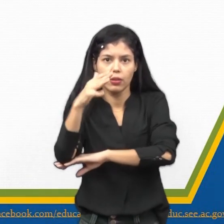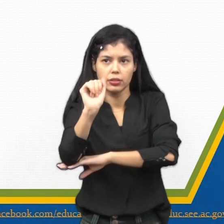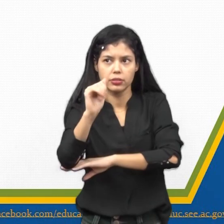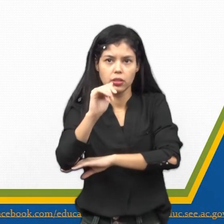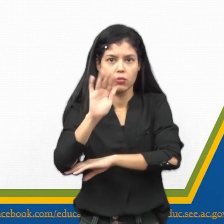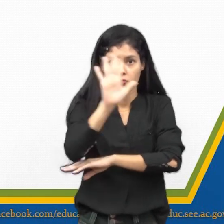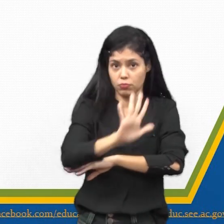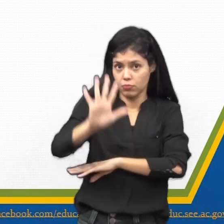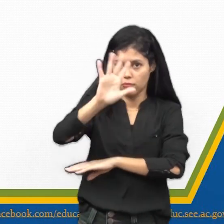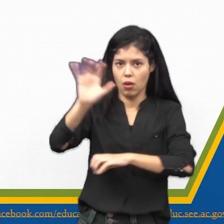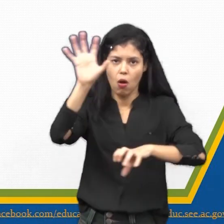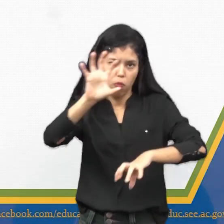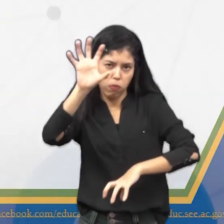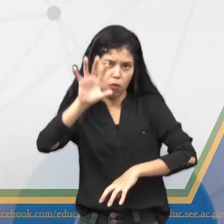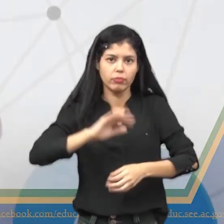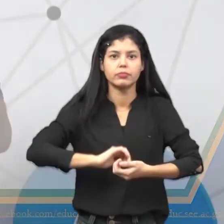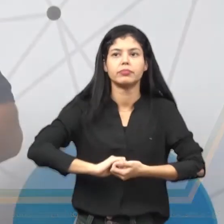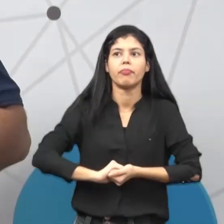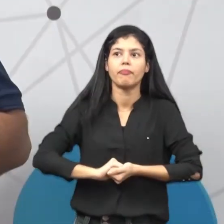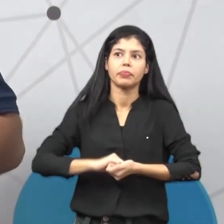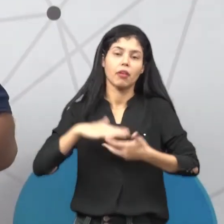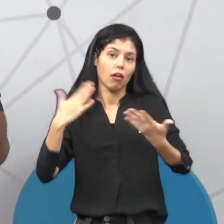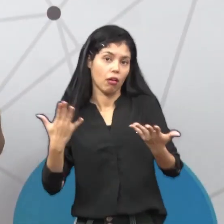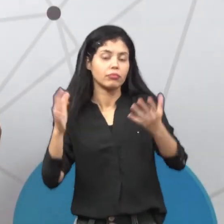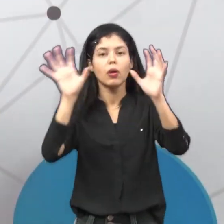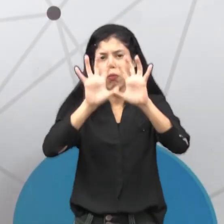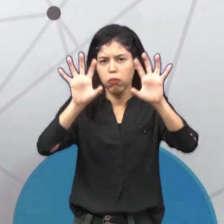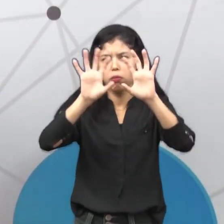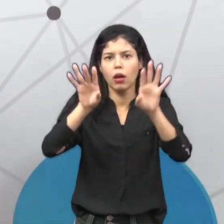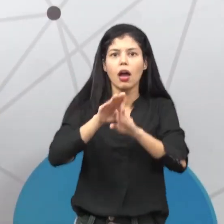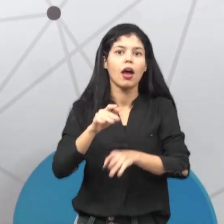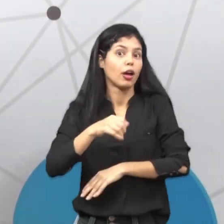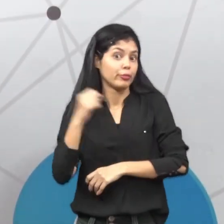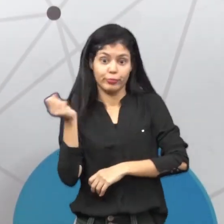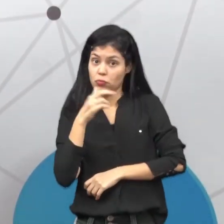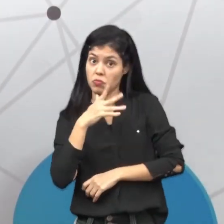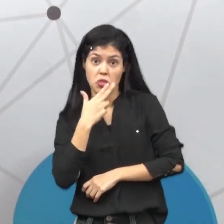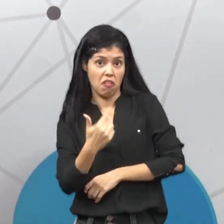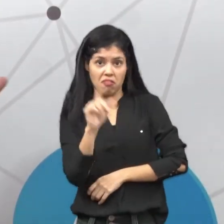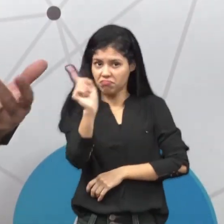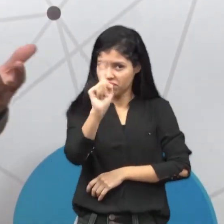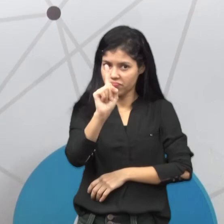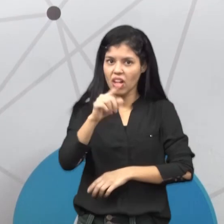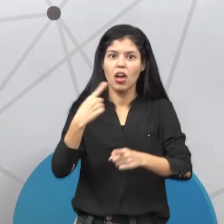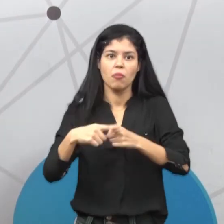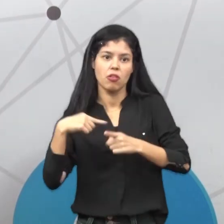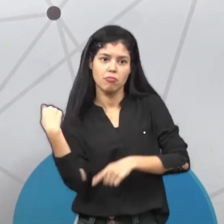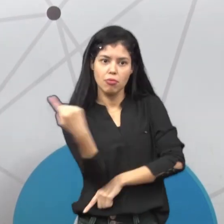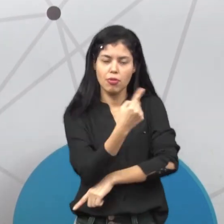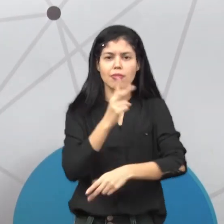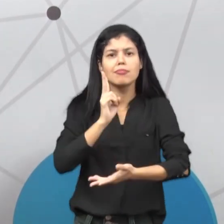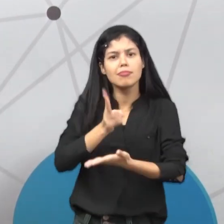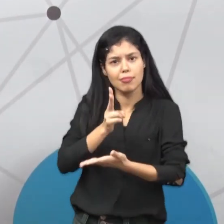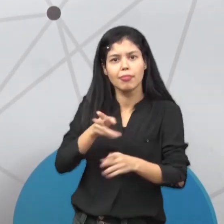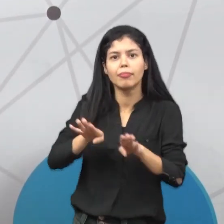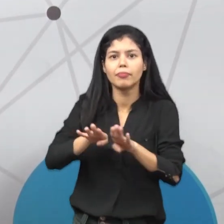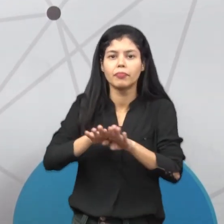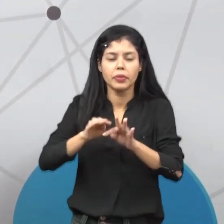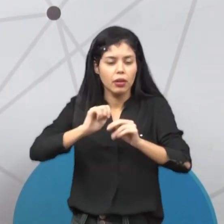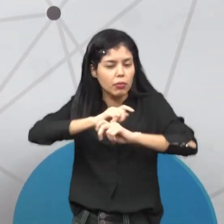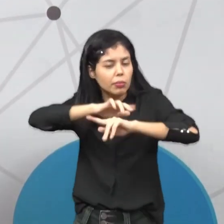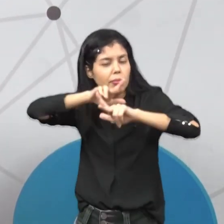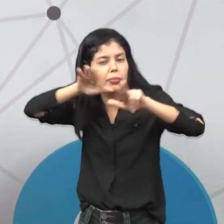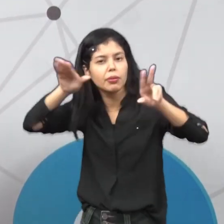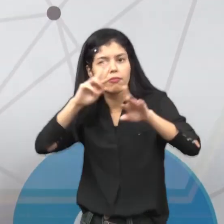geral dos gases. Quando se fala dos gases não é nenhuma novidade, porque nós estamos em um ambiente repleto de gases à